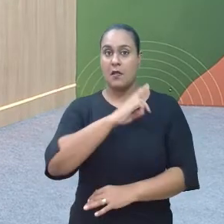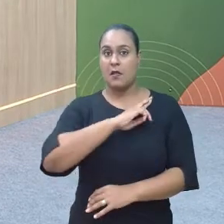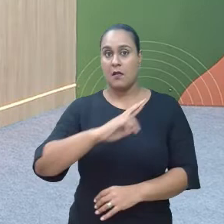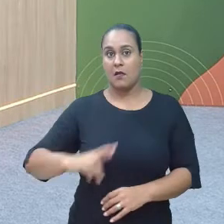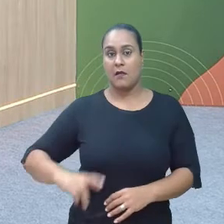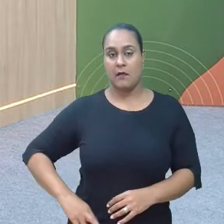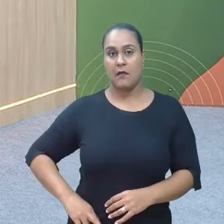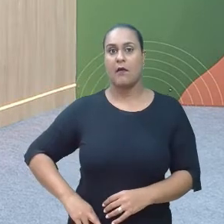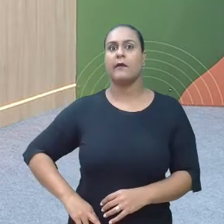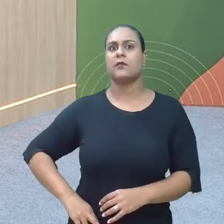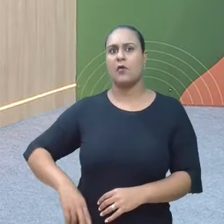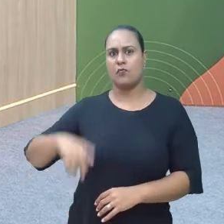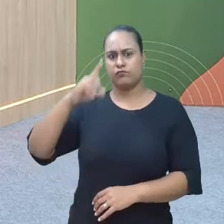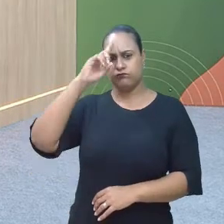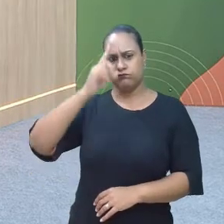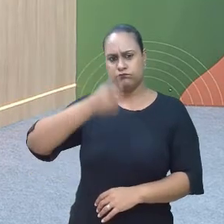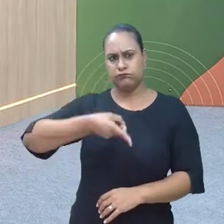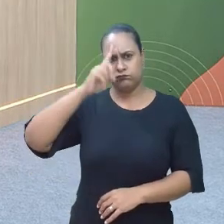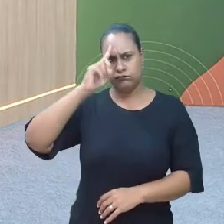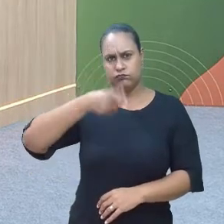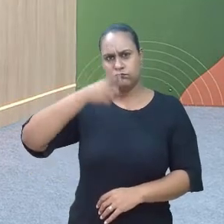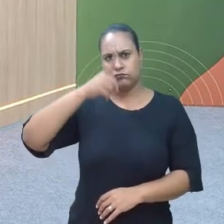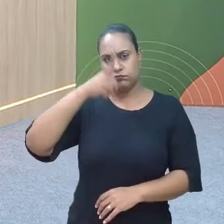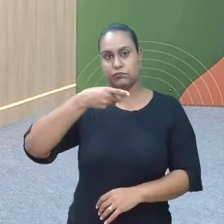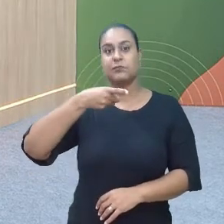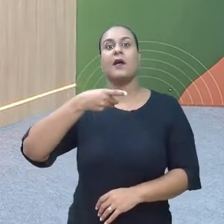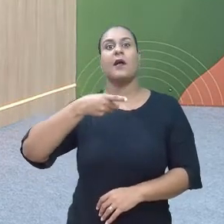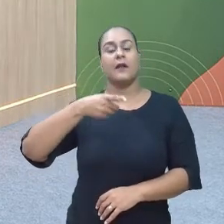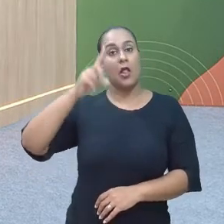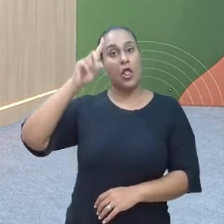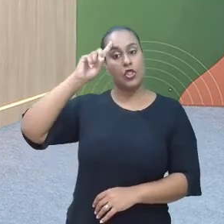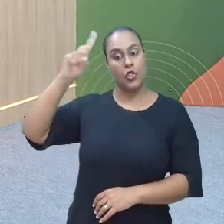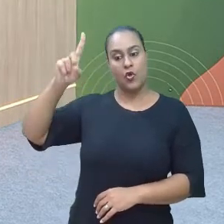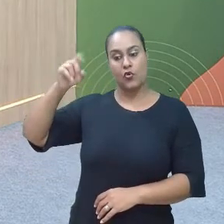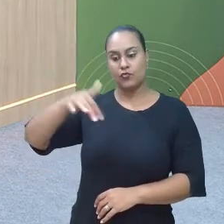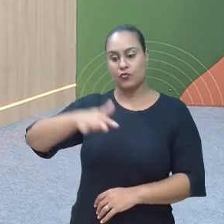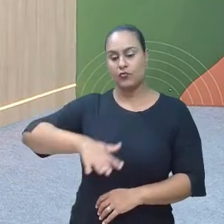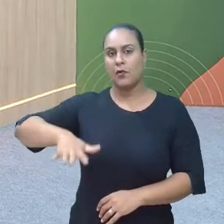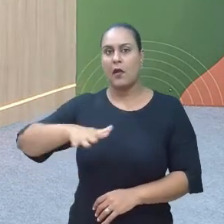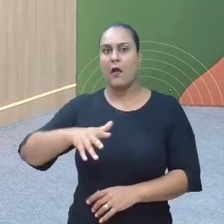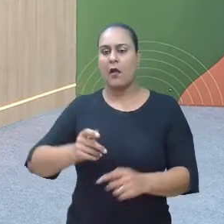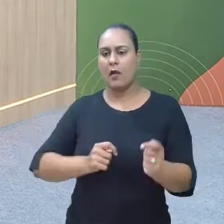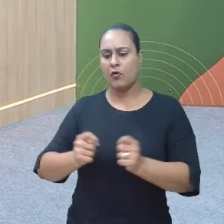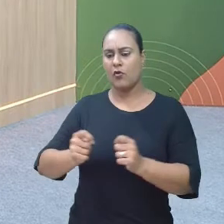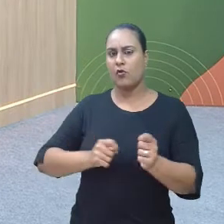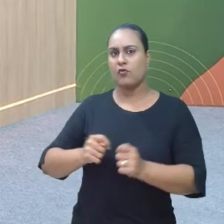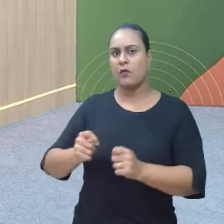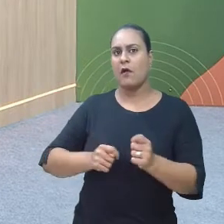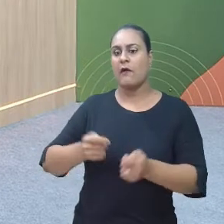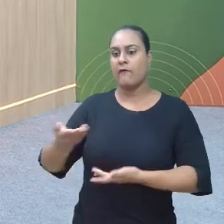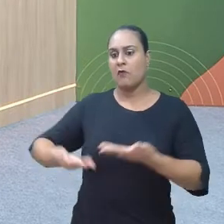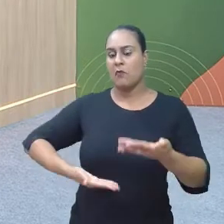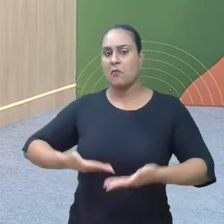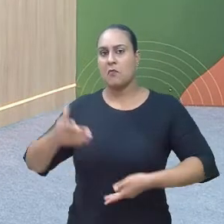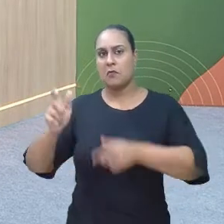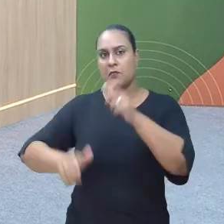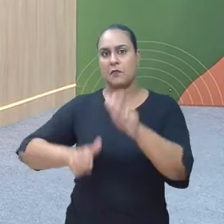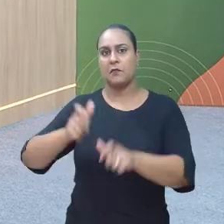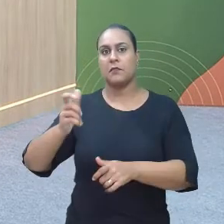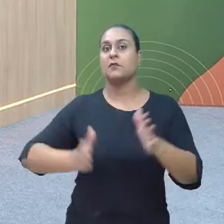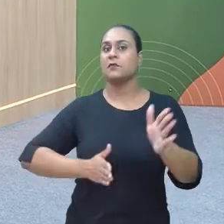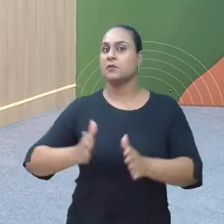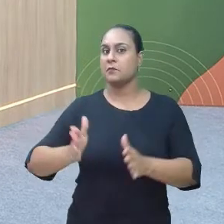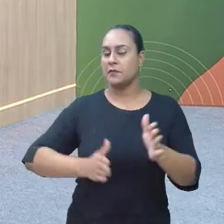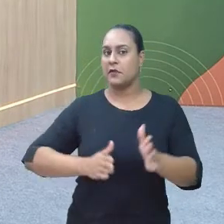os coronéis que eram grandes proprietários de terra e que controlavam trabalhadores e trabalhadoras em um período que o